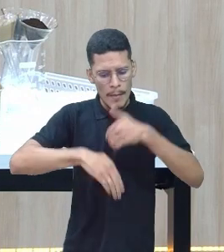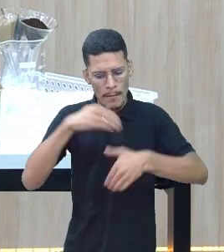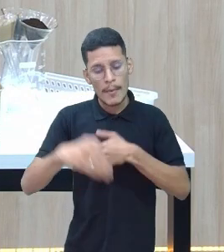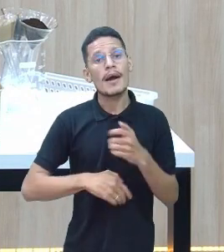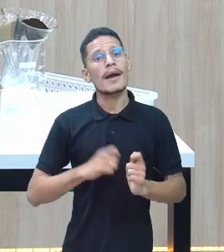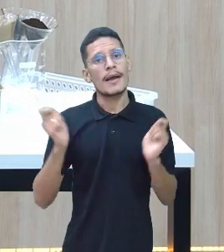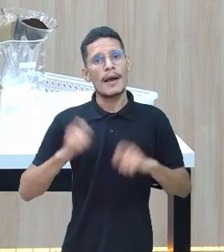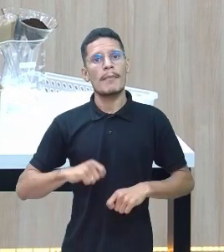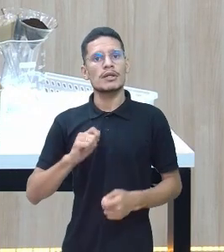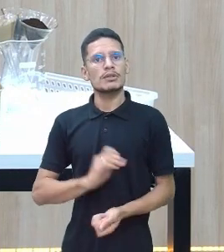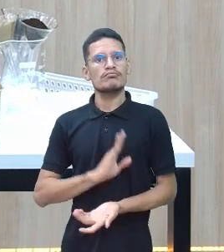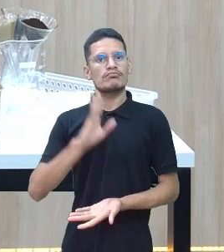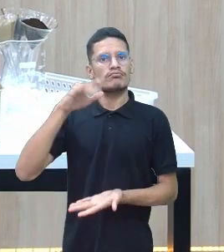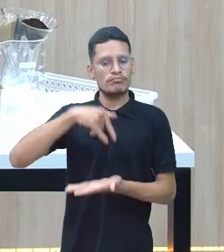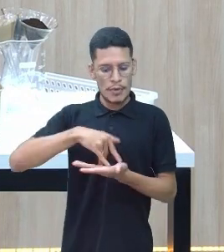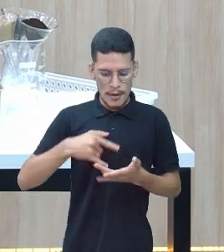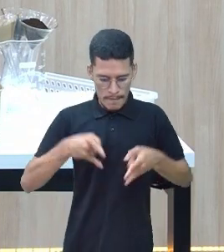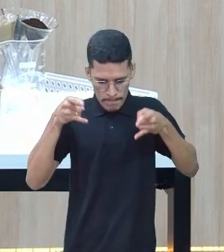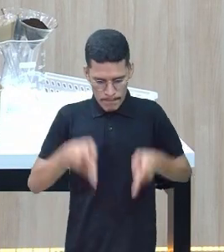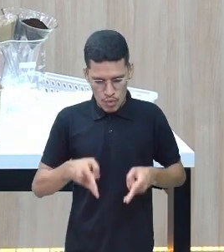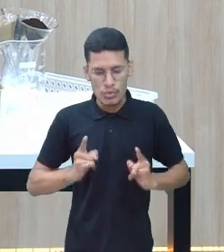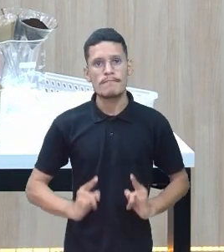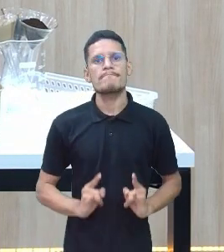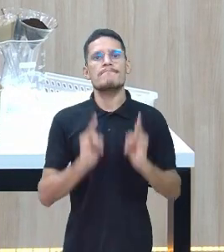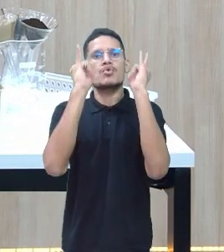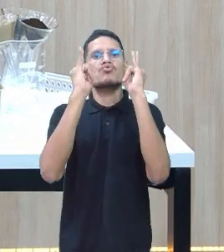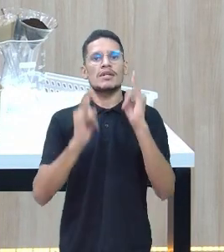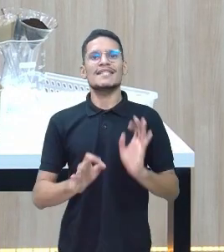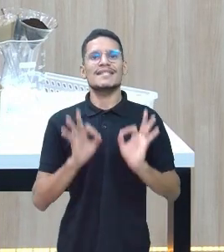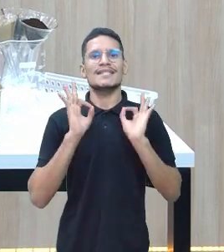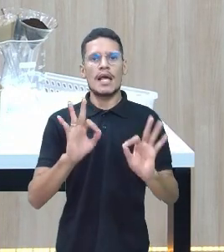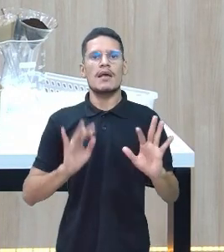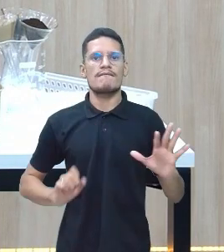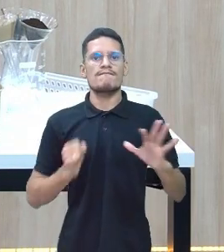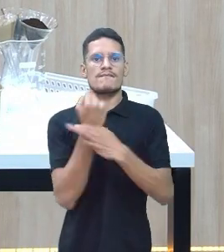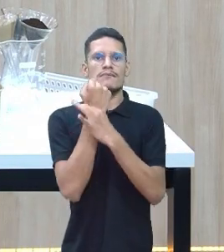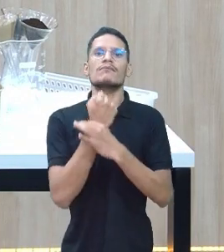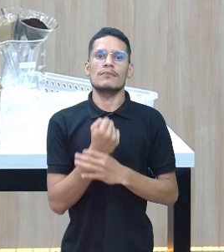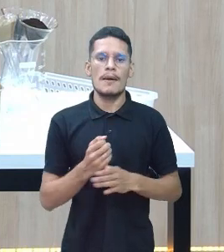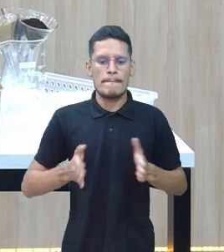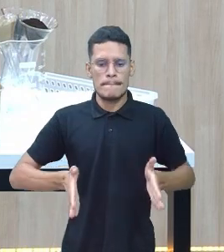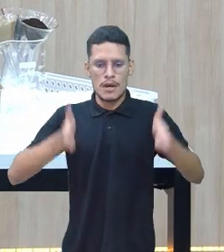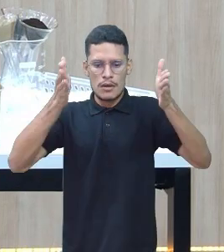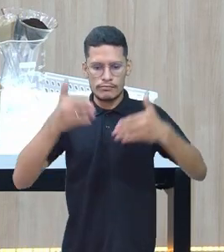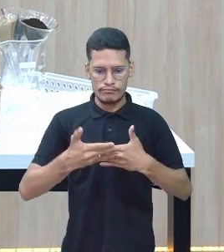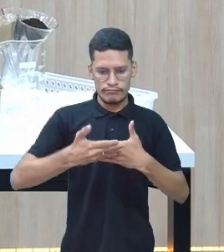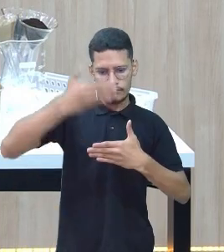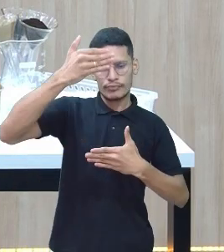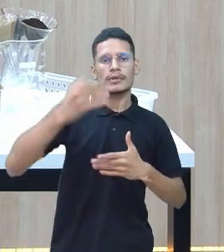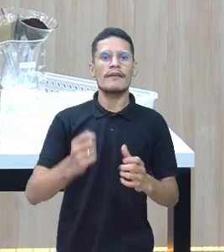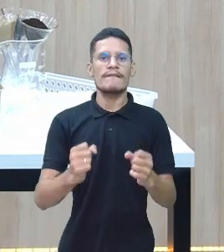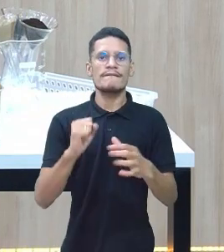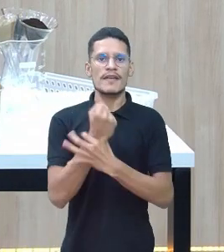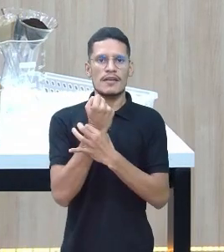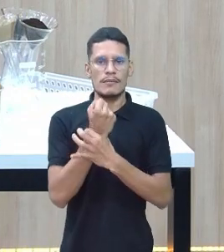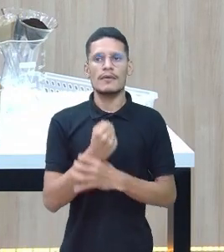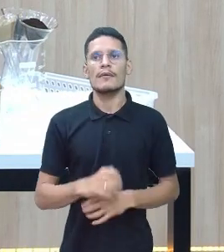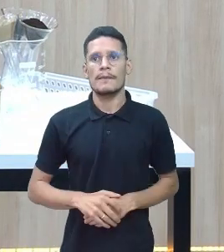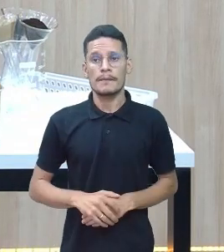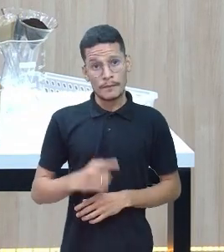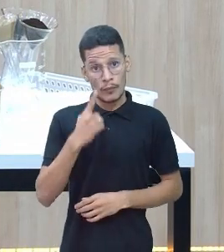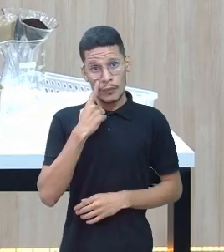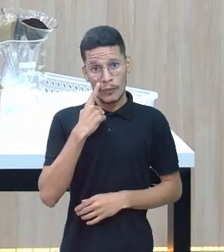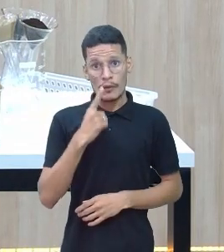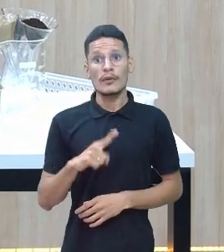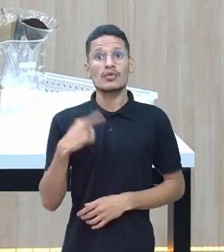seu alicerce, para poder que a parede fique bem firme, não é isso? E aí, quando a gente fala de